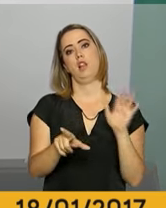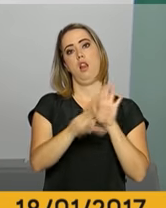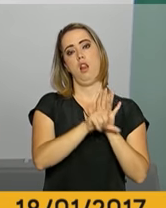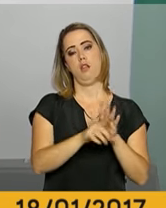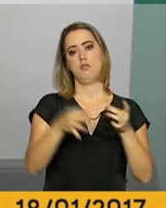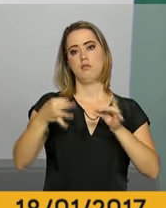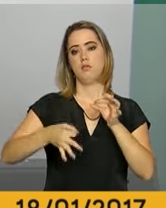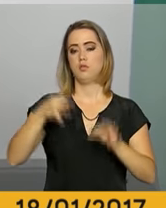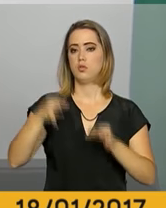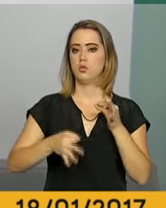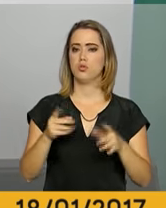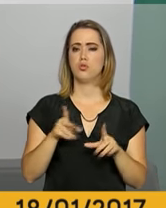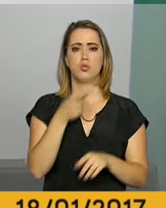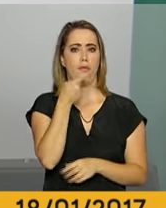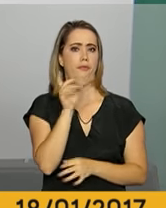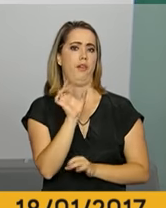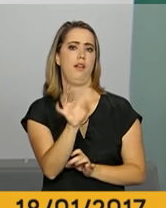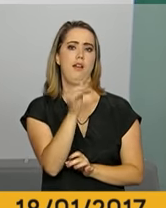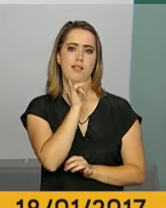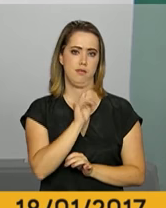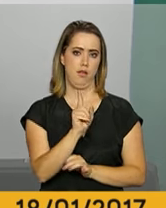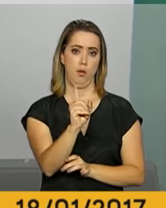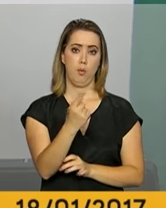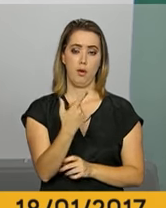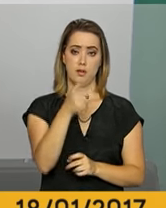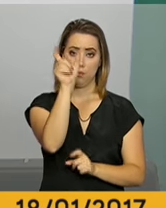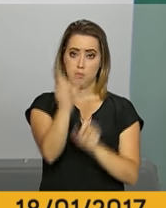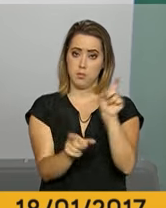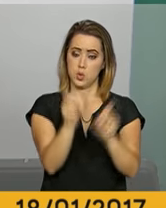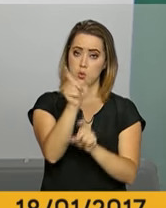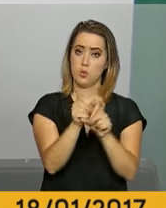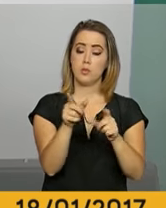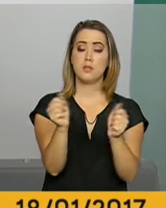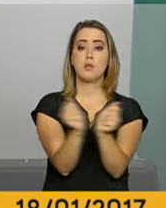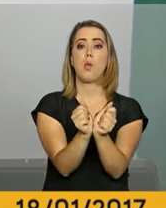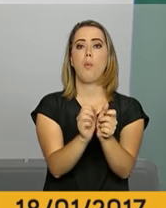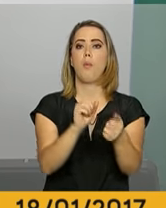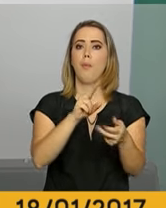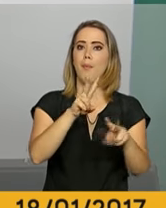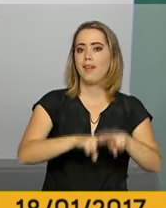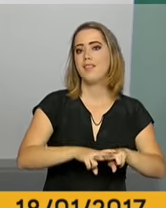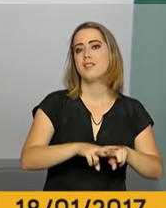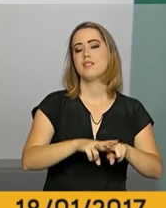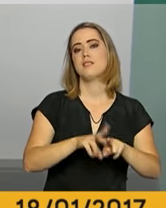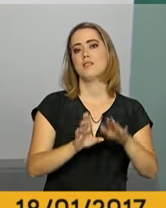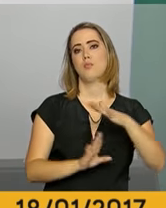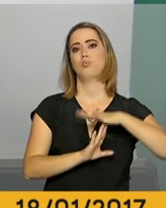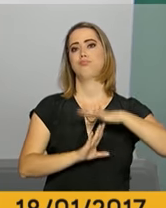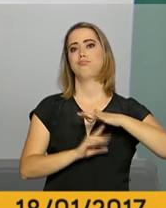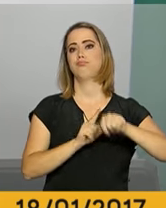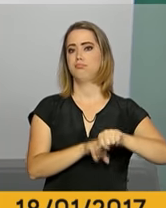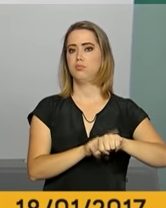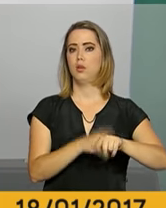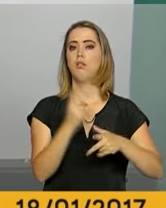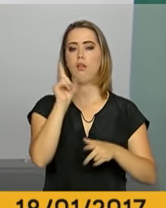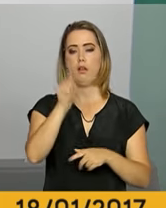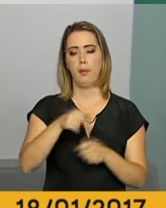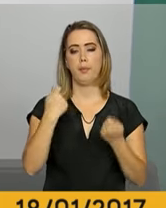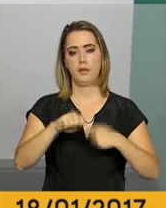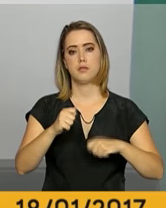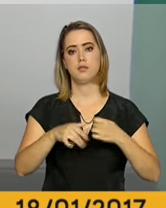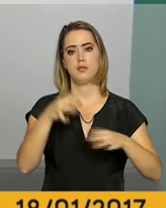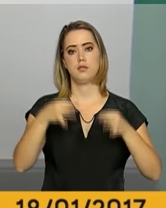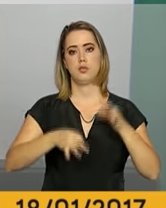mencionar o caso dos presos provisórios para verificar quão necessária é o exercício da jurisdição, não